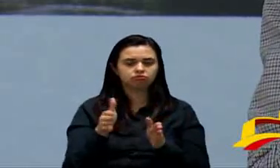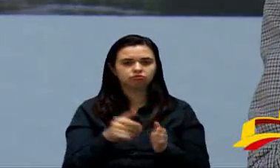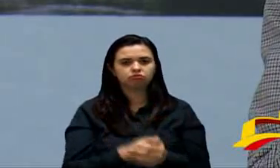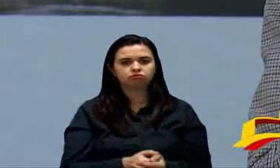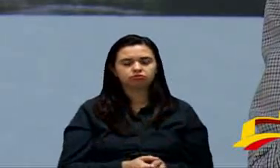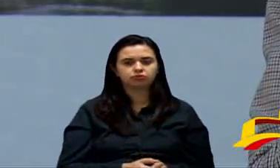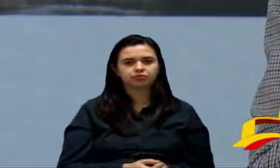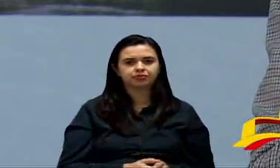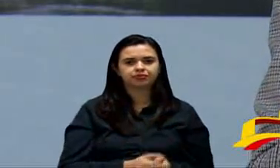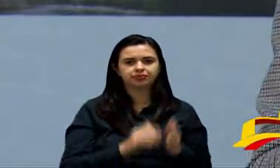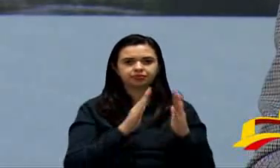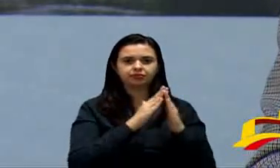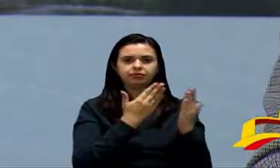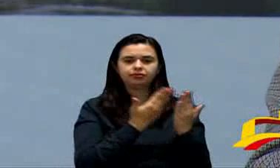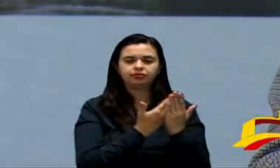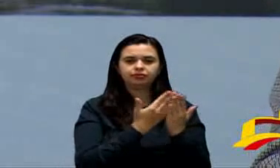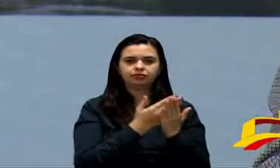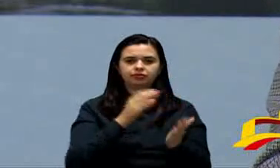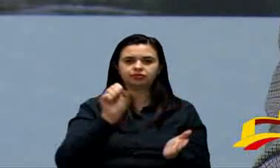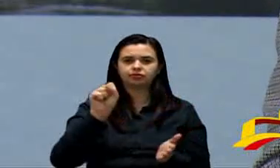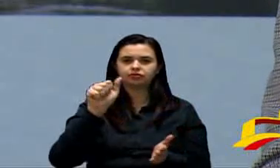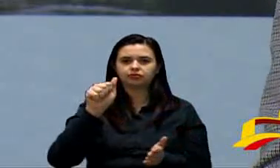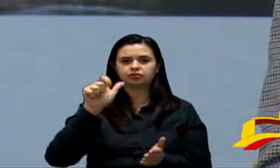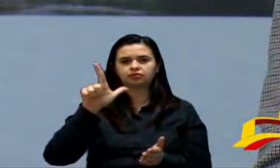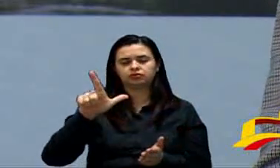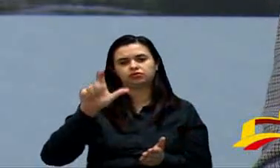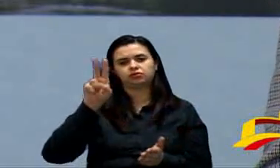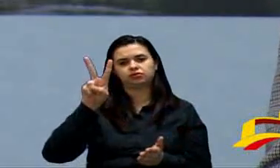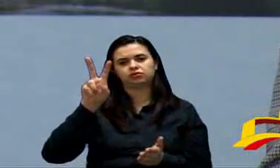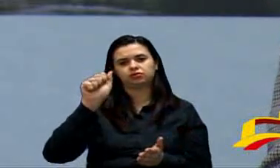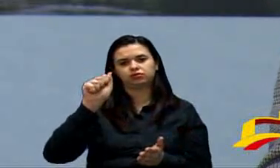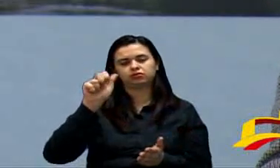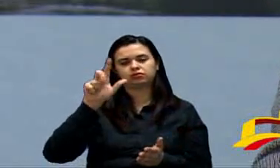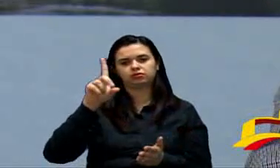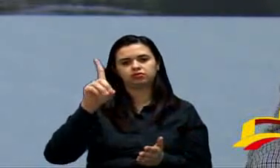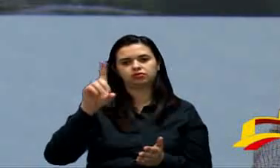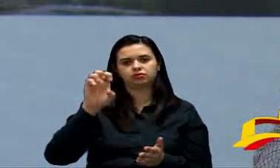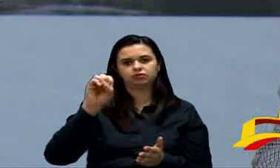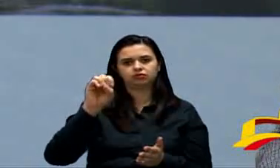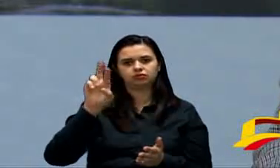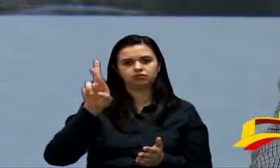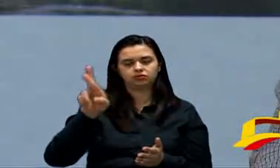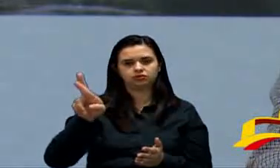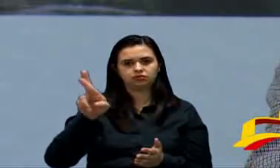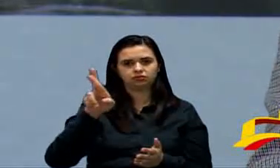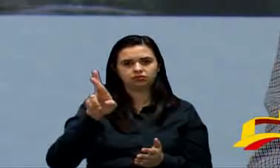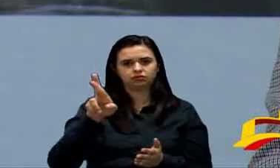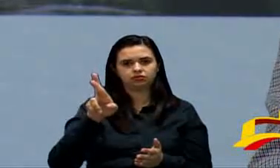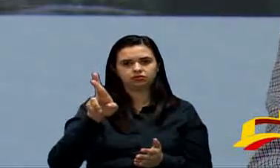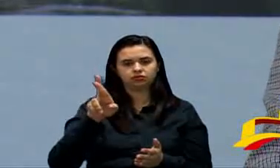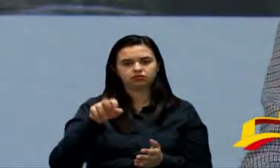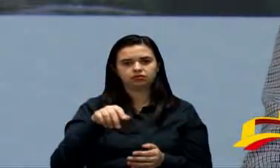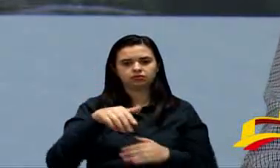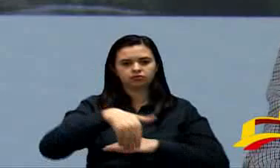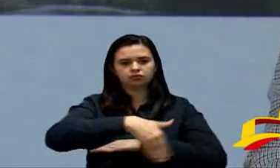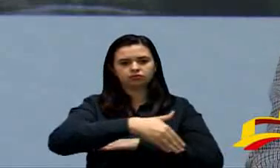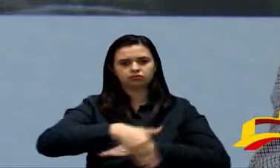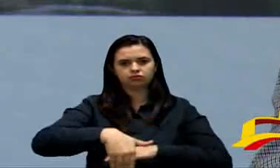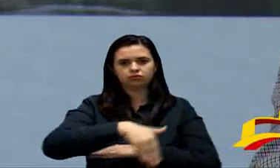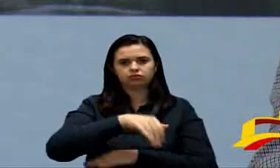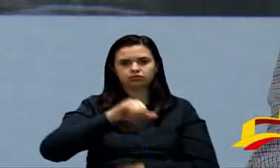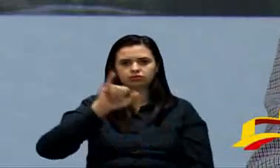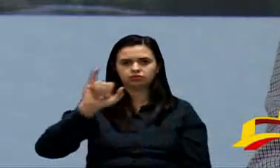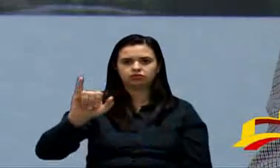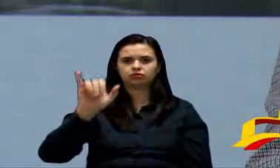A escola Salvador Ortega Fernandes, no bairro do Itavuvu. Quem é o vereador que conhece? Então, o prédio era